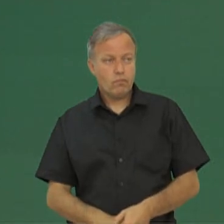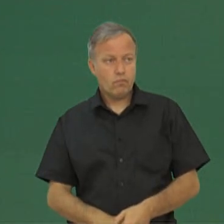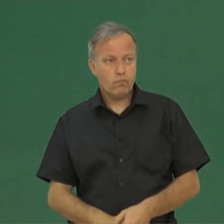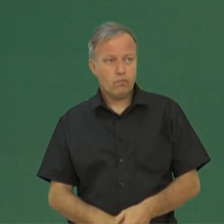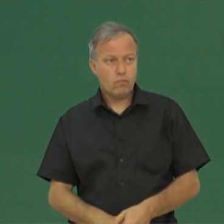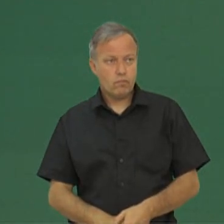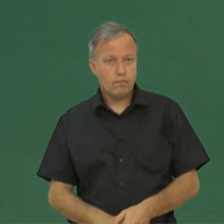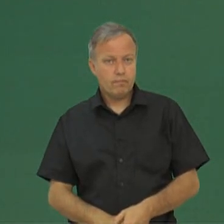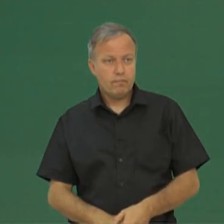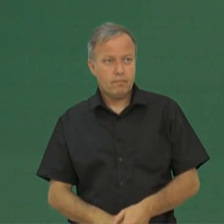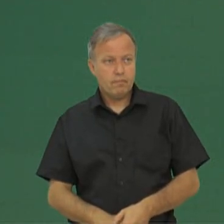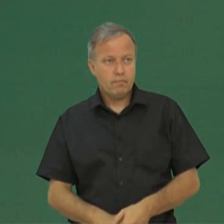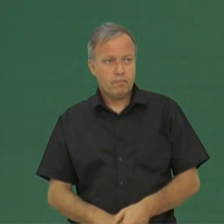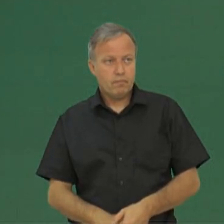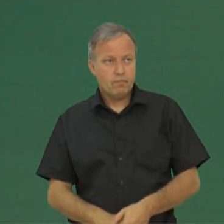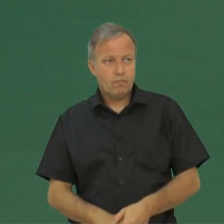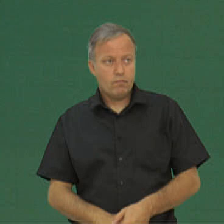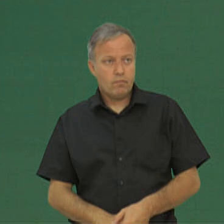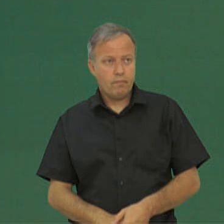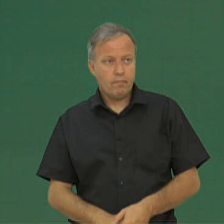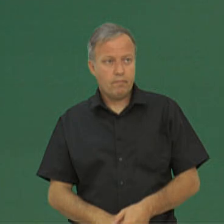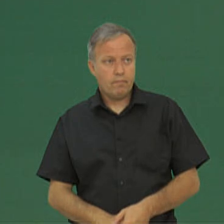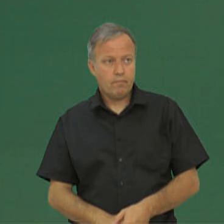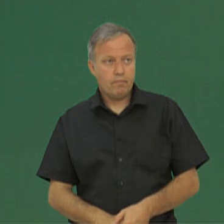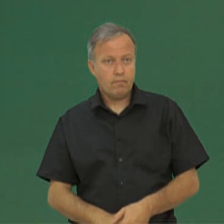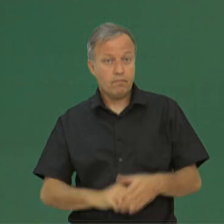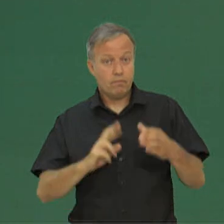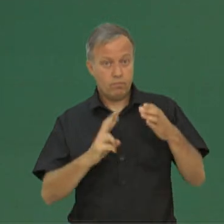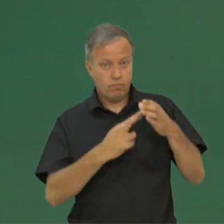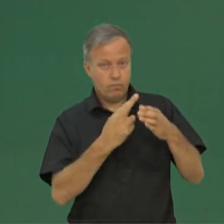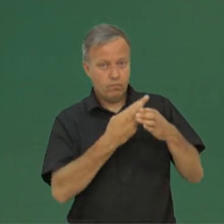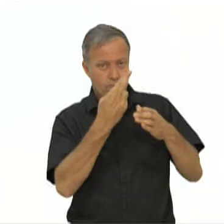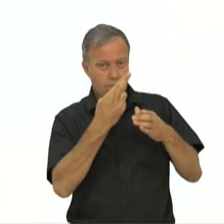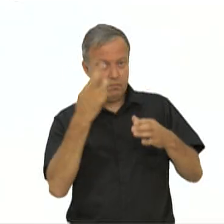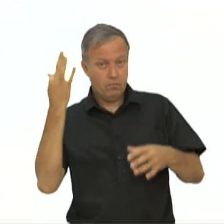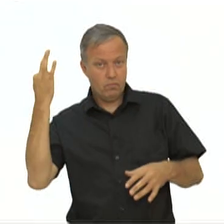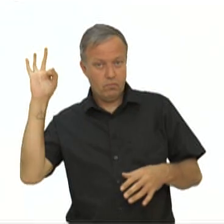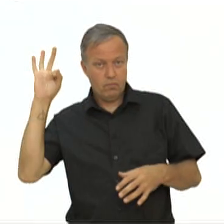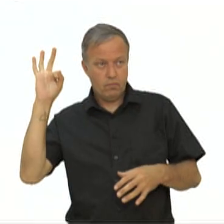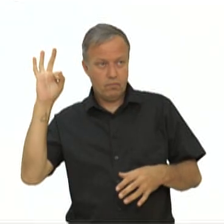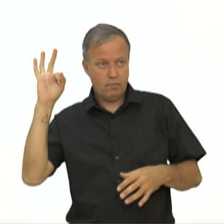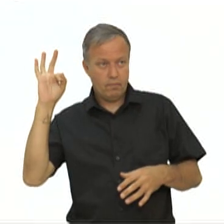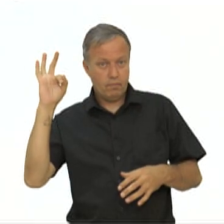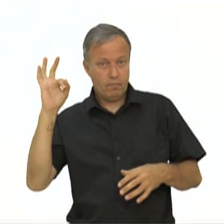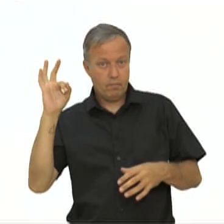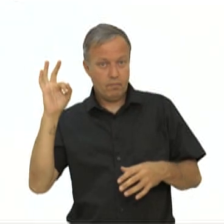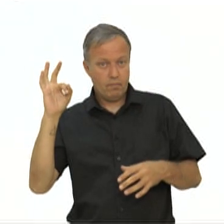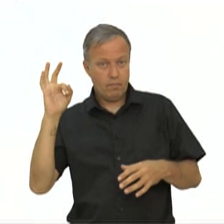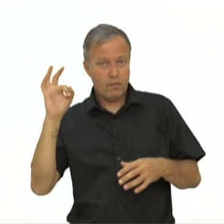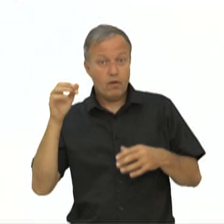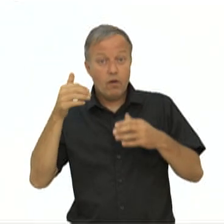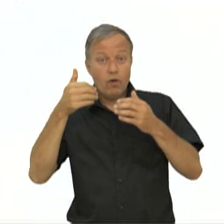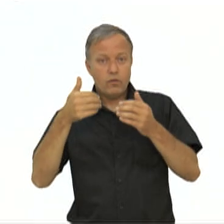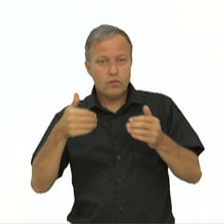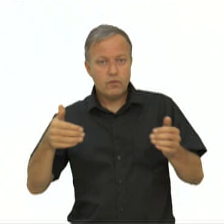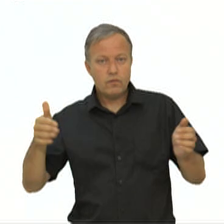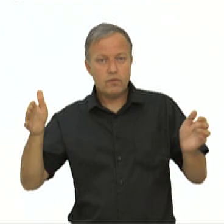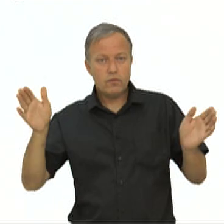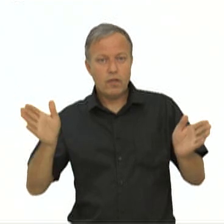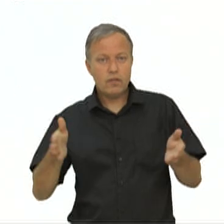Então, vamos em frente. Olha só. Na Revolução Francesa, os gestos passaram a ter mais leveza